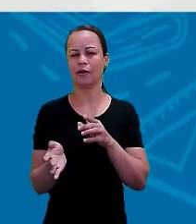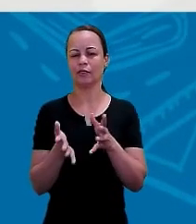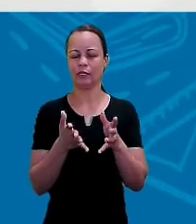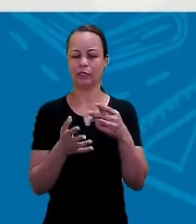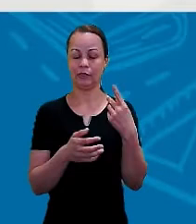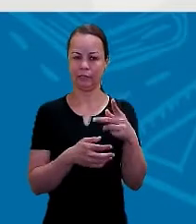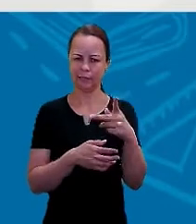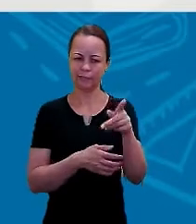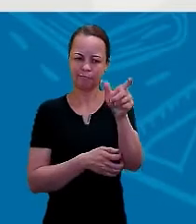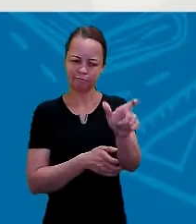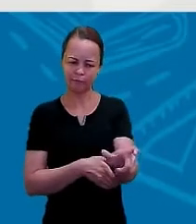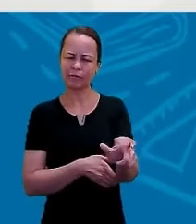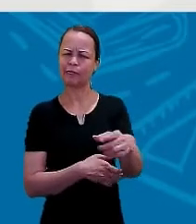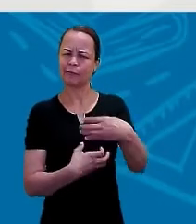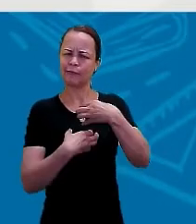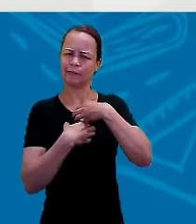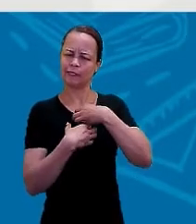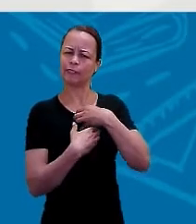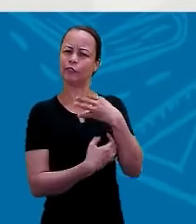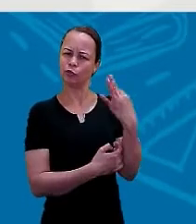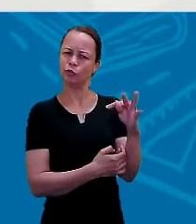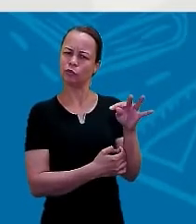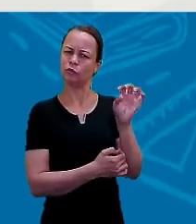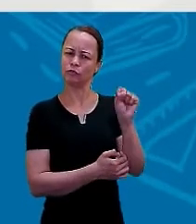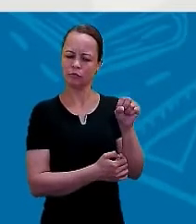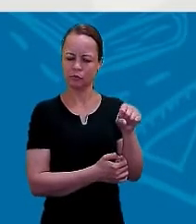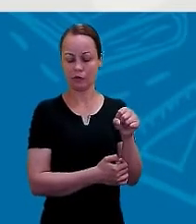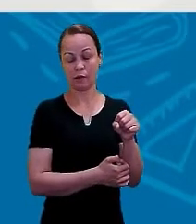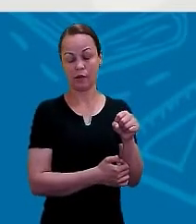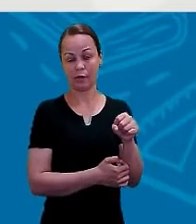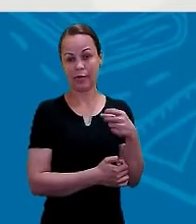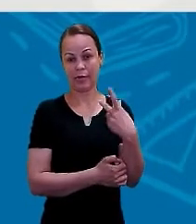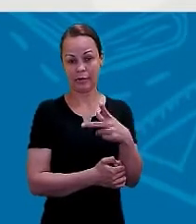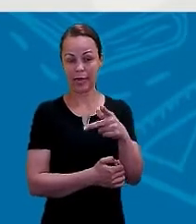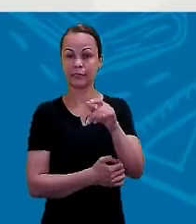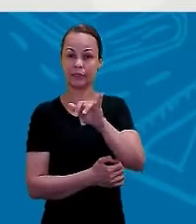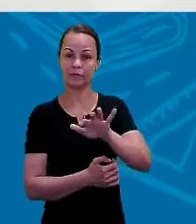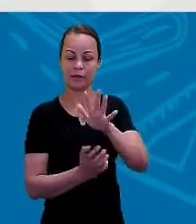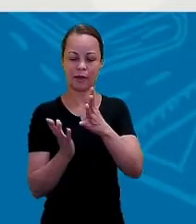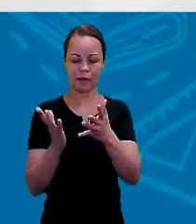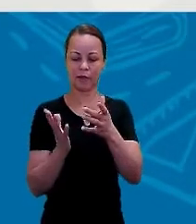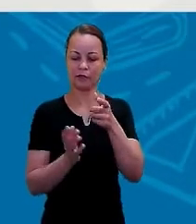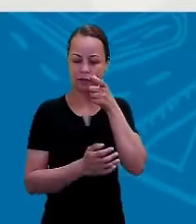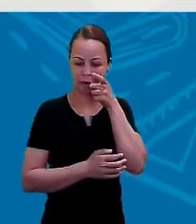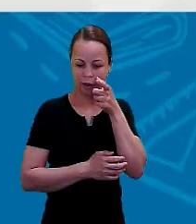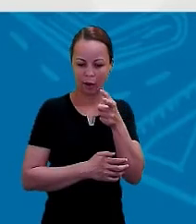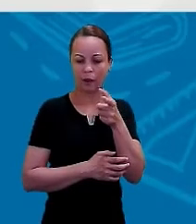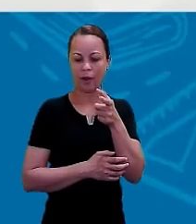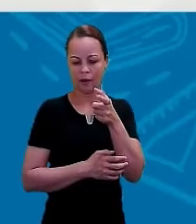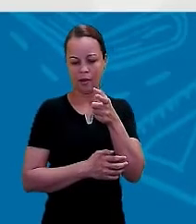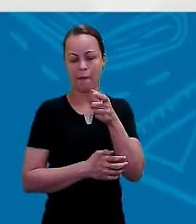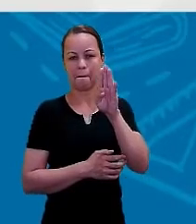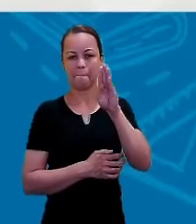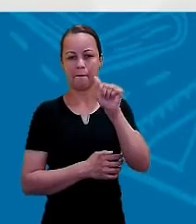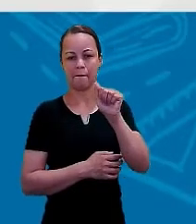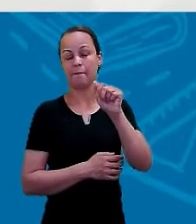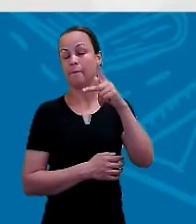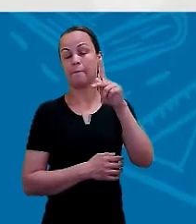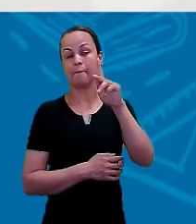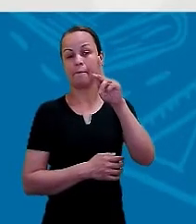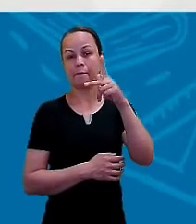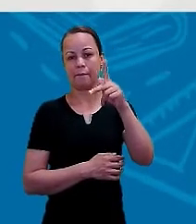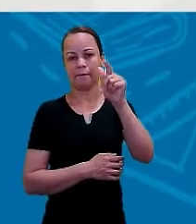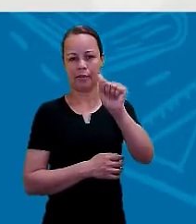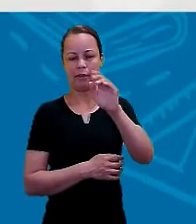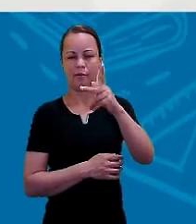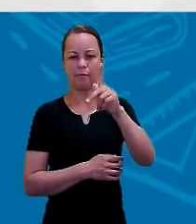dor, pelo próprio relato dele, e é interessante essa reportagem desse paper, desse artigo, porque ele permite a gente ter, acima de tudo,